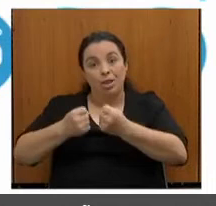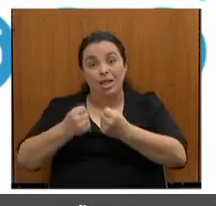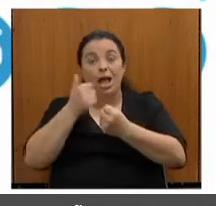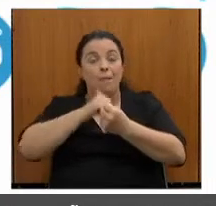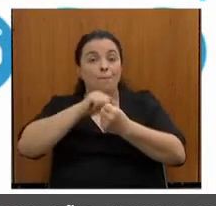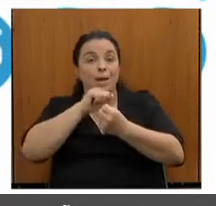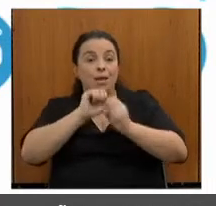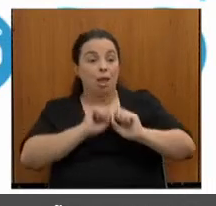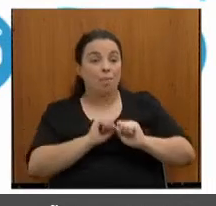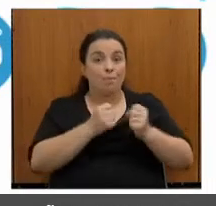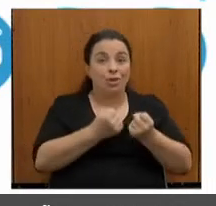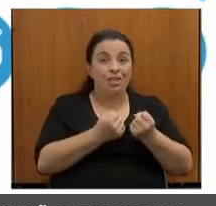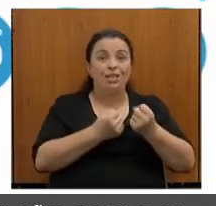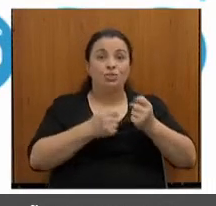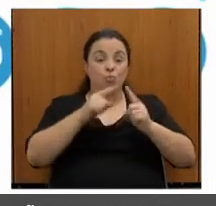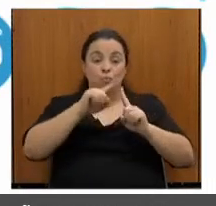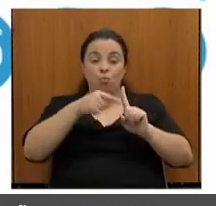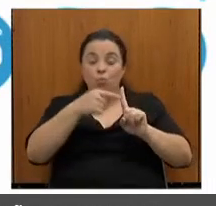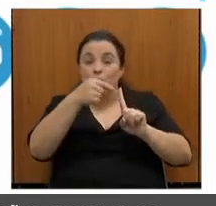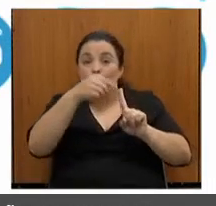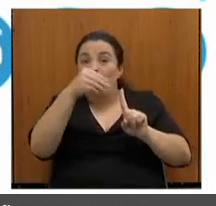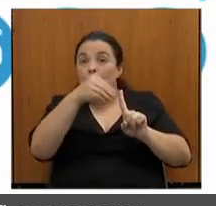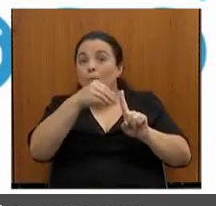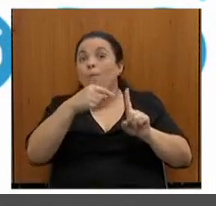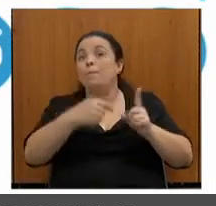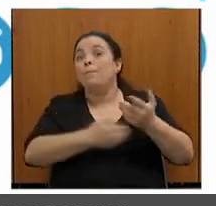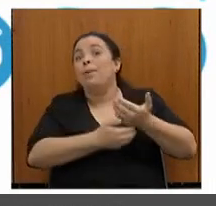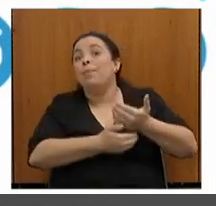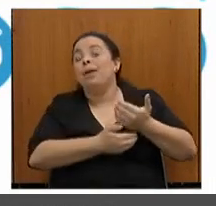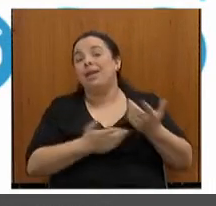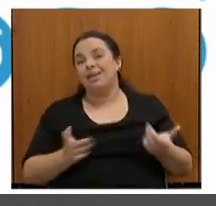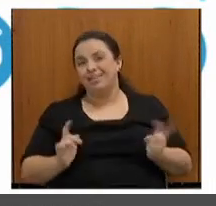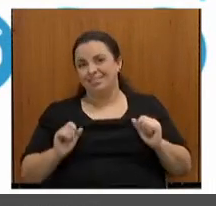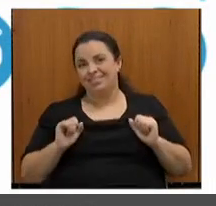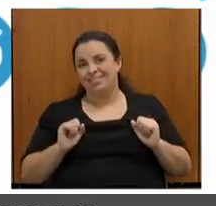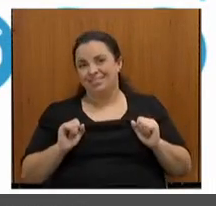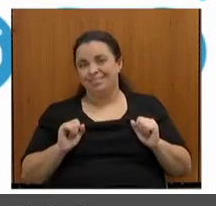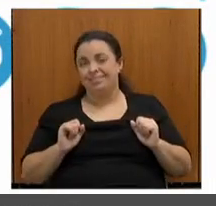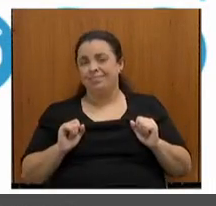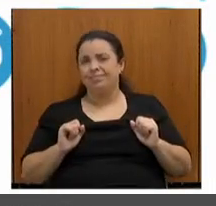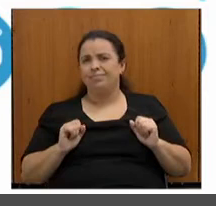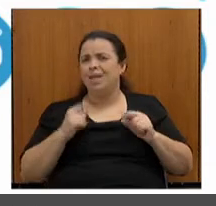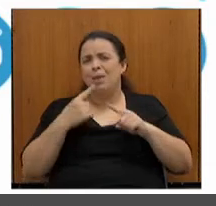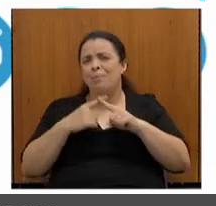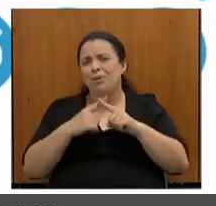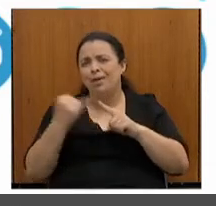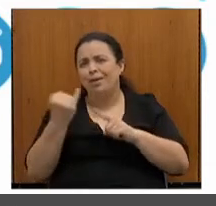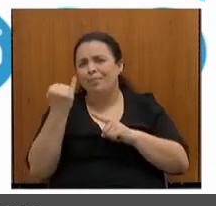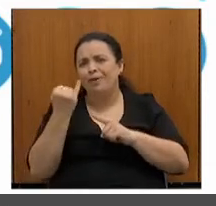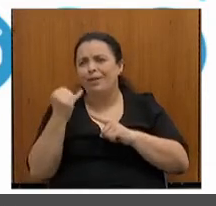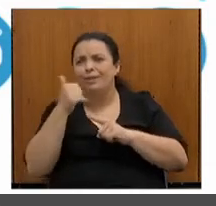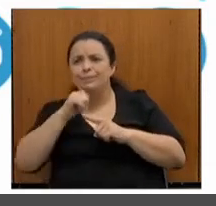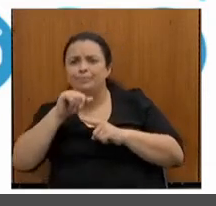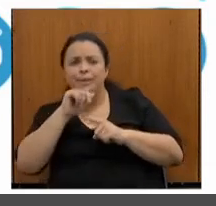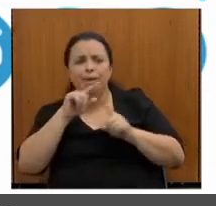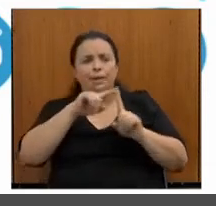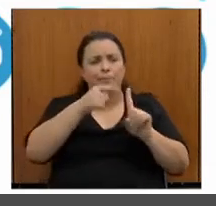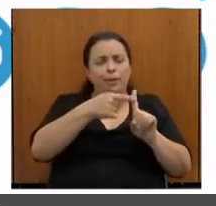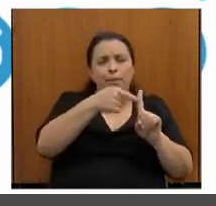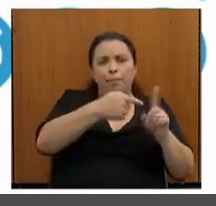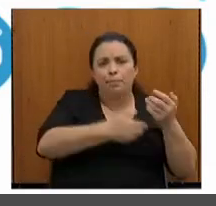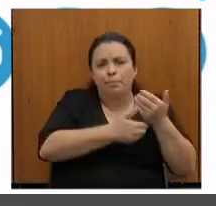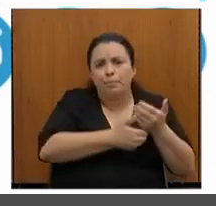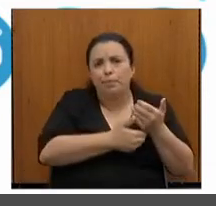E por que é tão importante proteger as nossas crianças? De novo, aqui vem um clichê. Esse é o nosso capital humano, não é? E a gente sabe